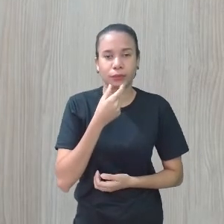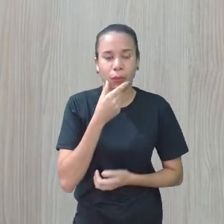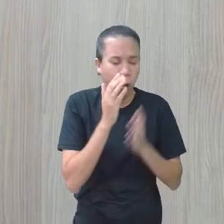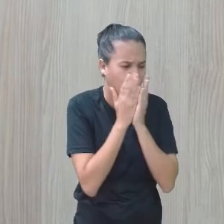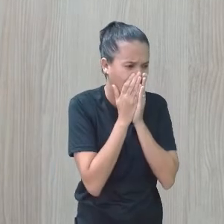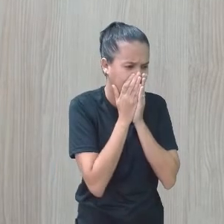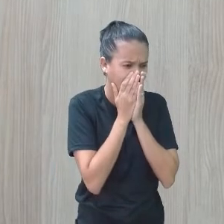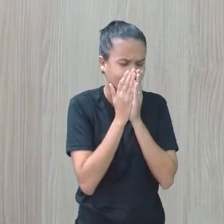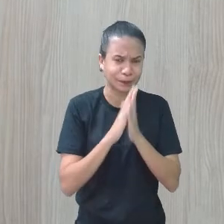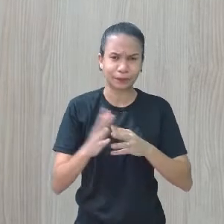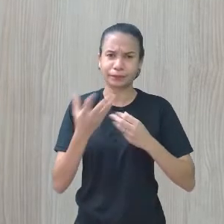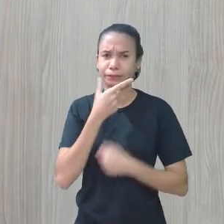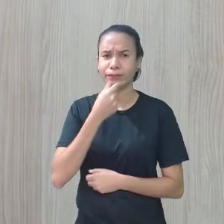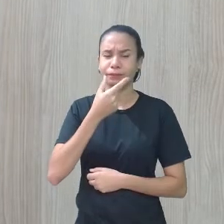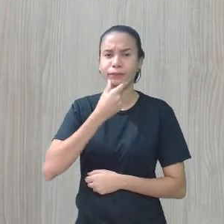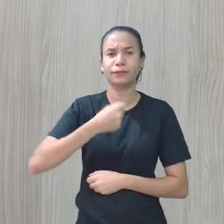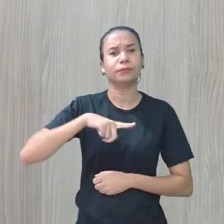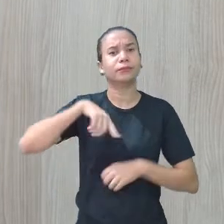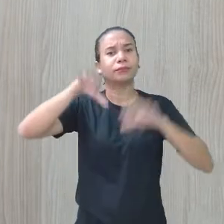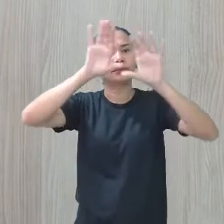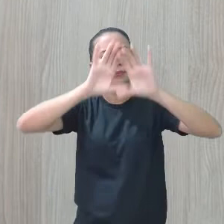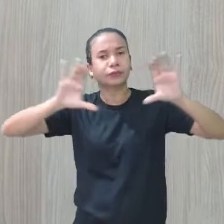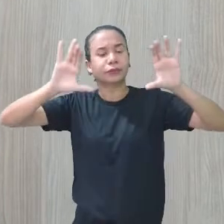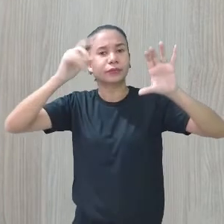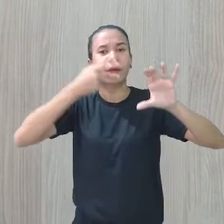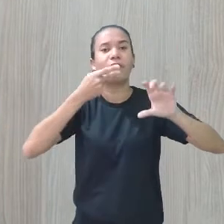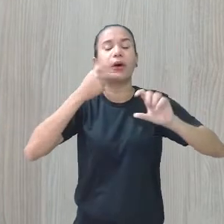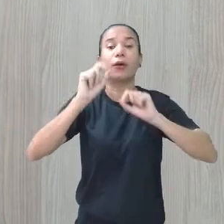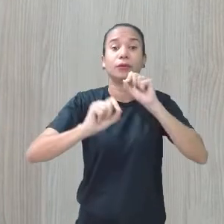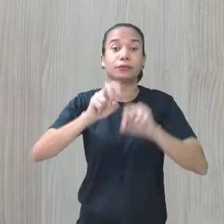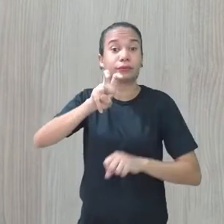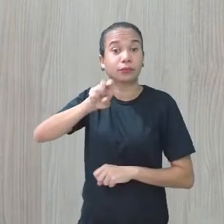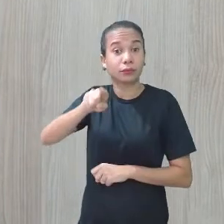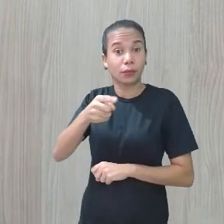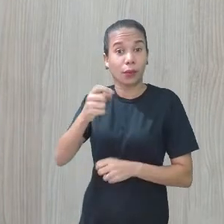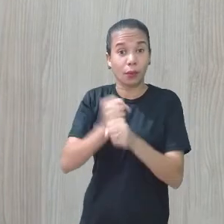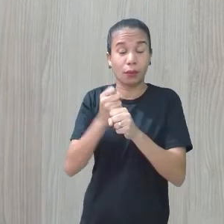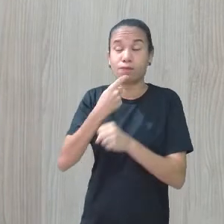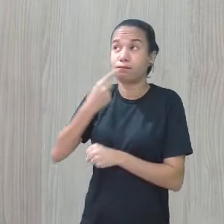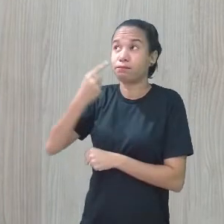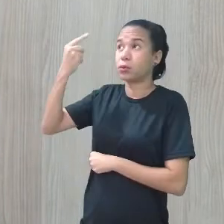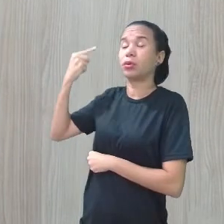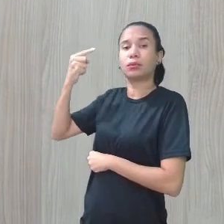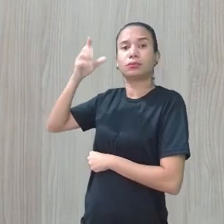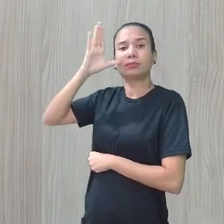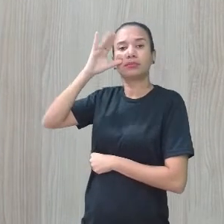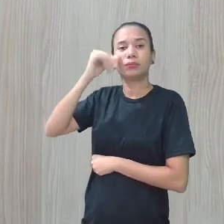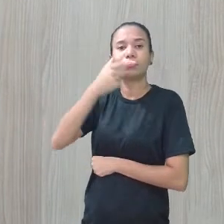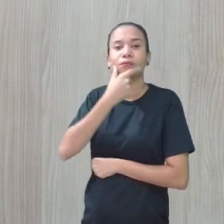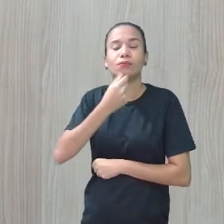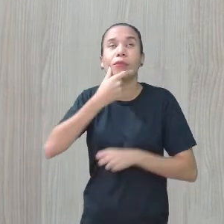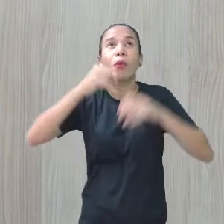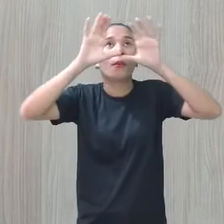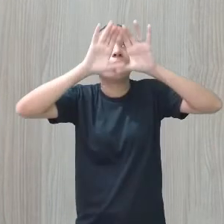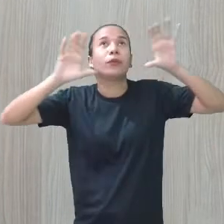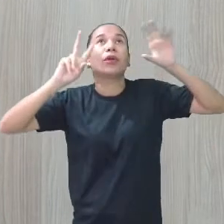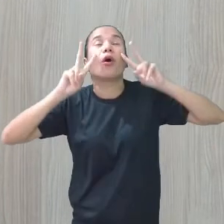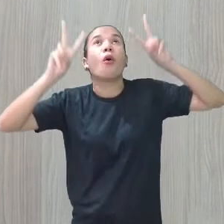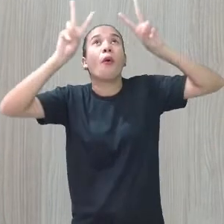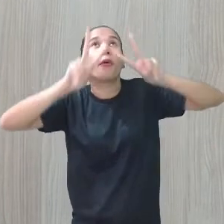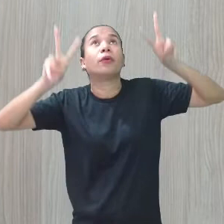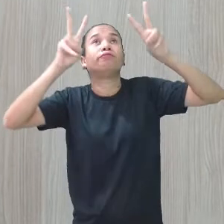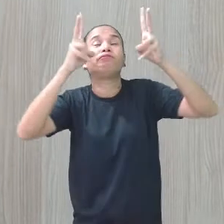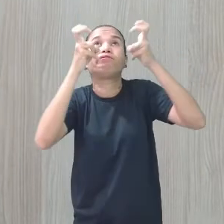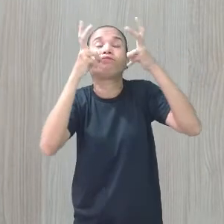homem em relação ao céu, acredita-se que há 5.000 anos ele já tinha essa curiosidade de observar o céu e ver o que